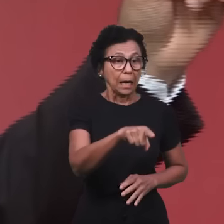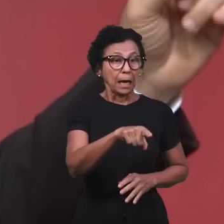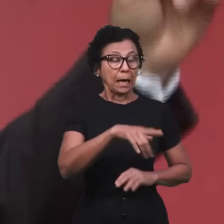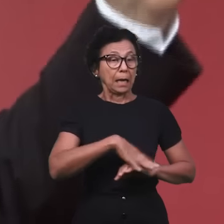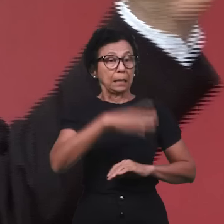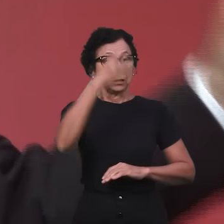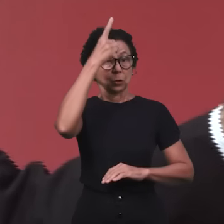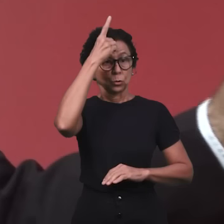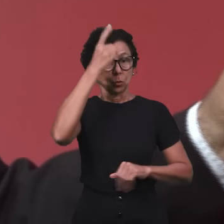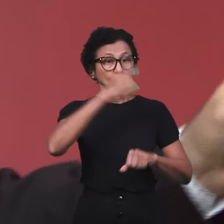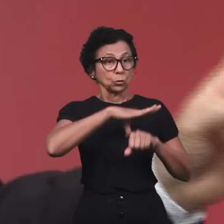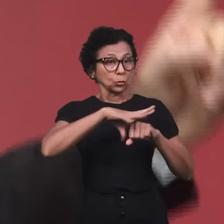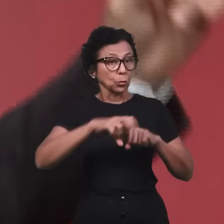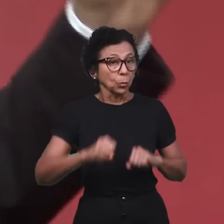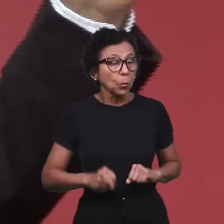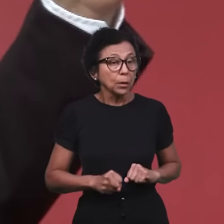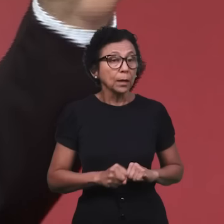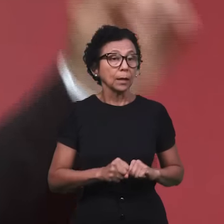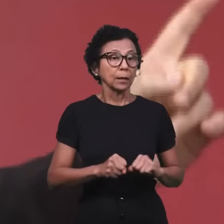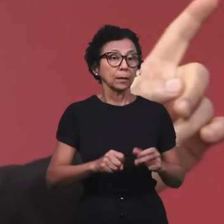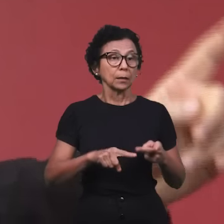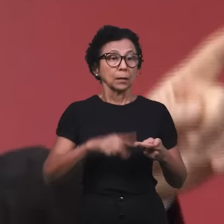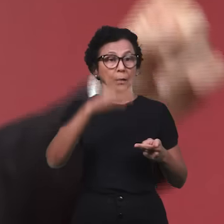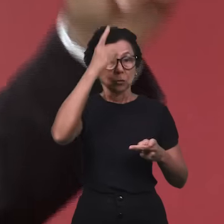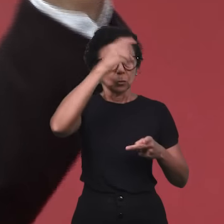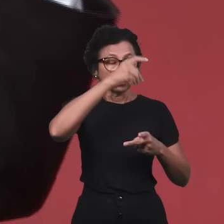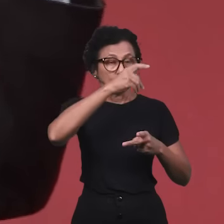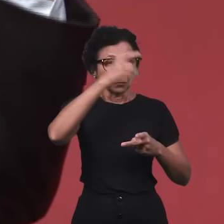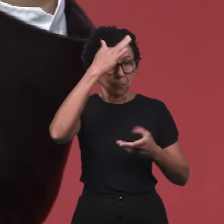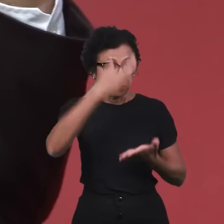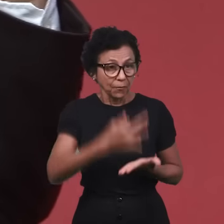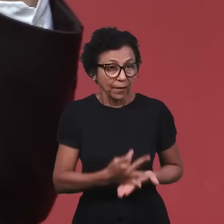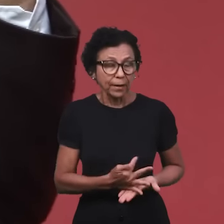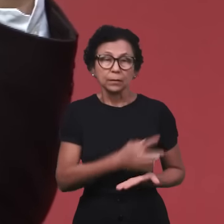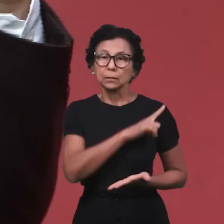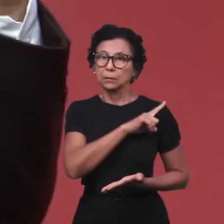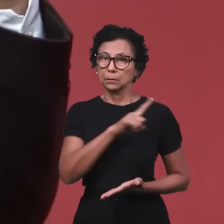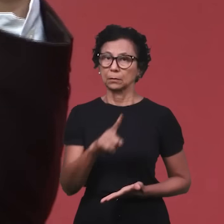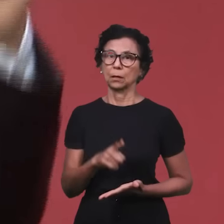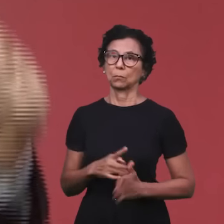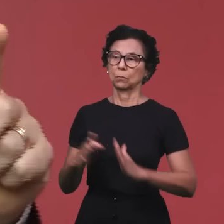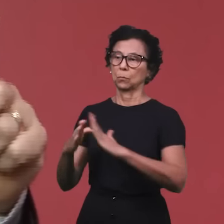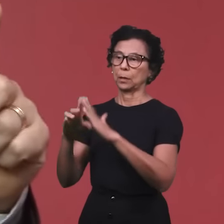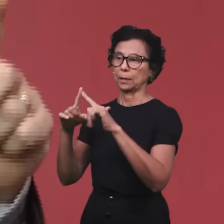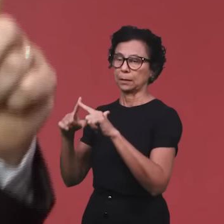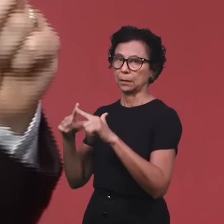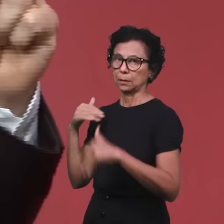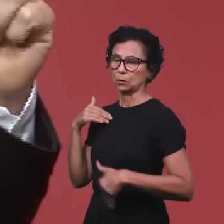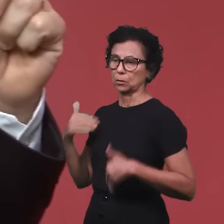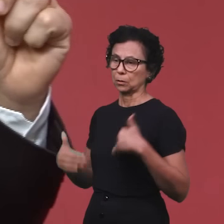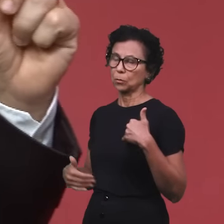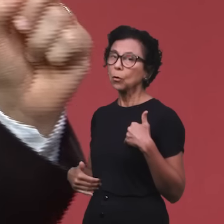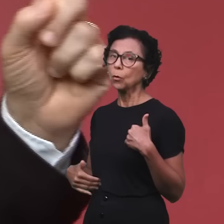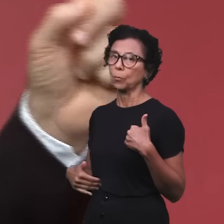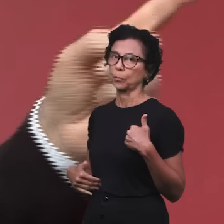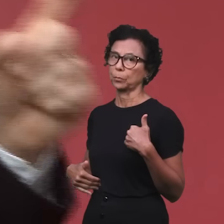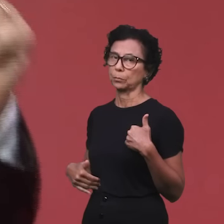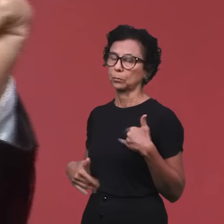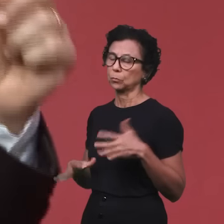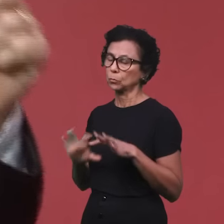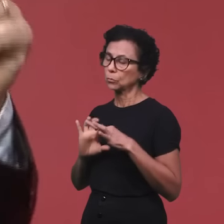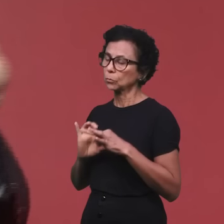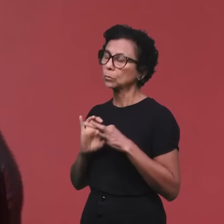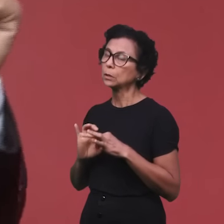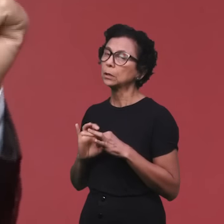fulano tem o dom de curar. Não, a igreja tem a fé, a igreja tem os dons de curar e Deus está curando através